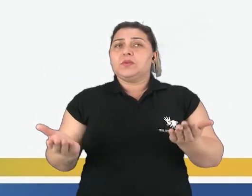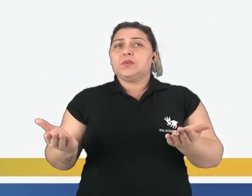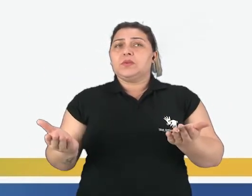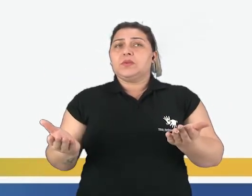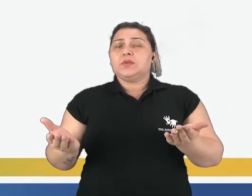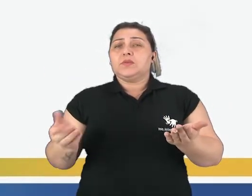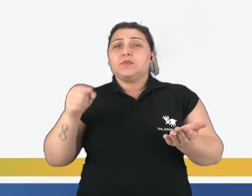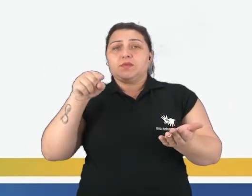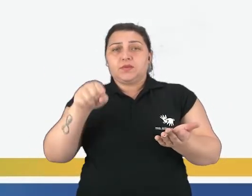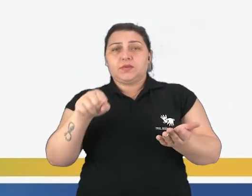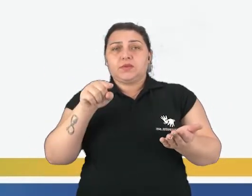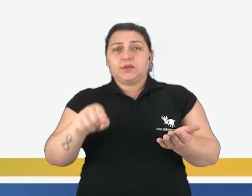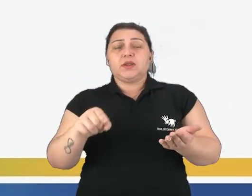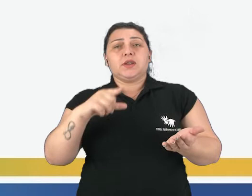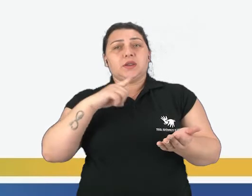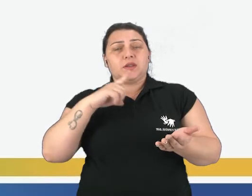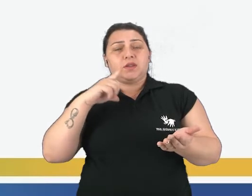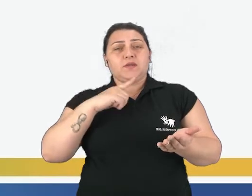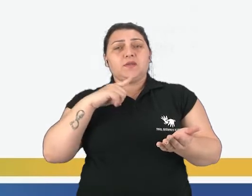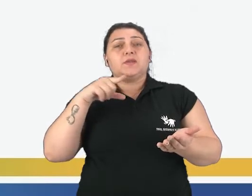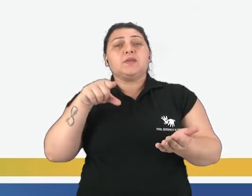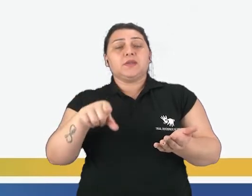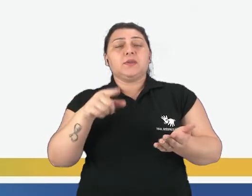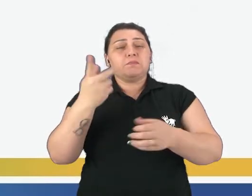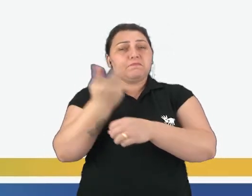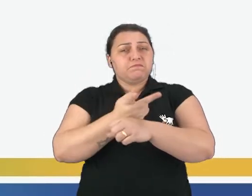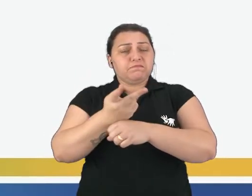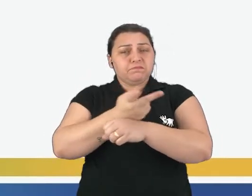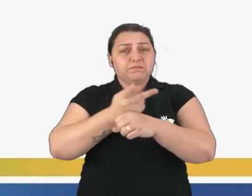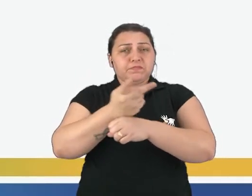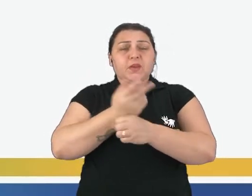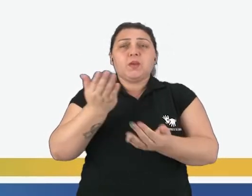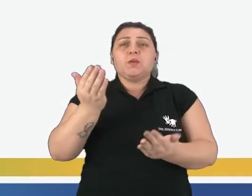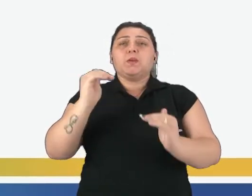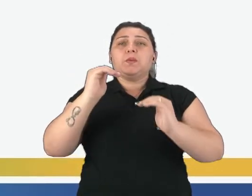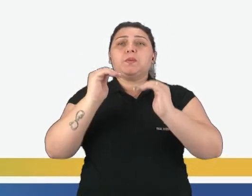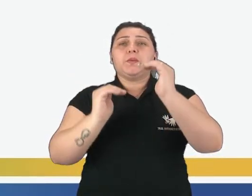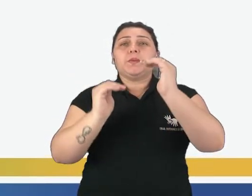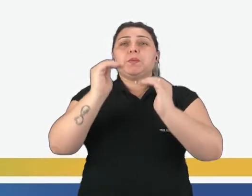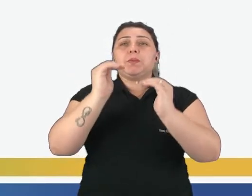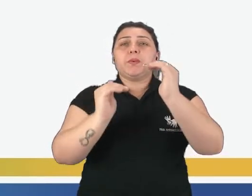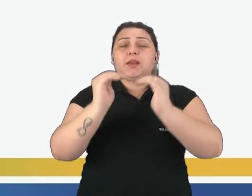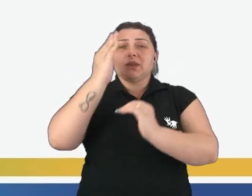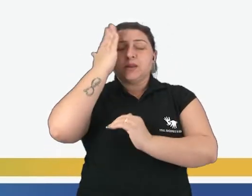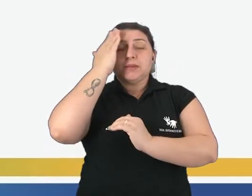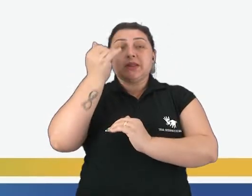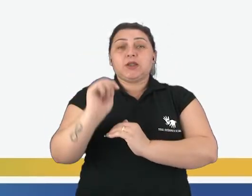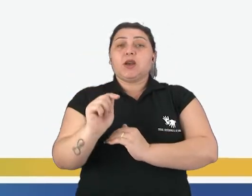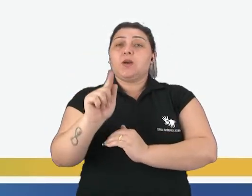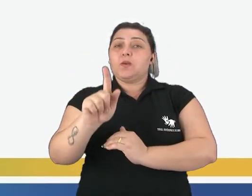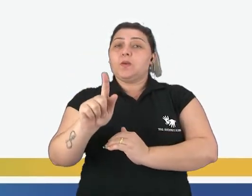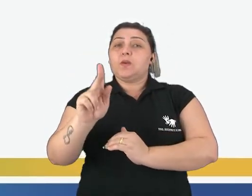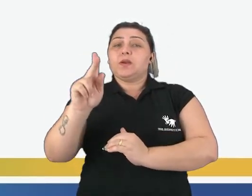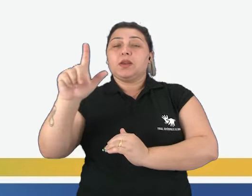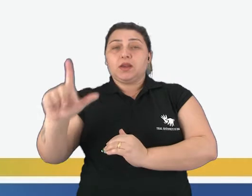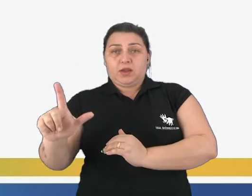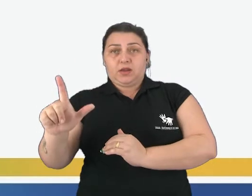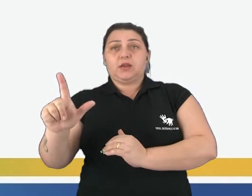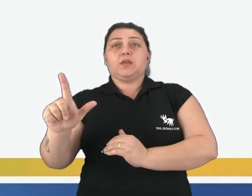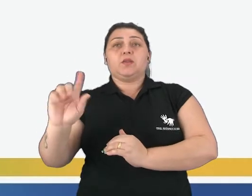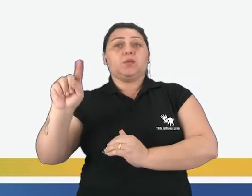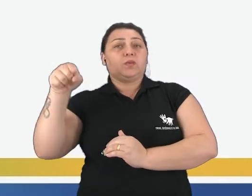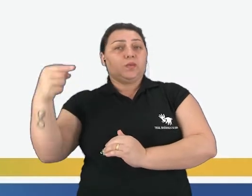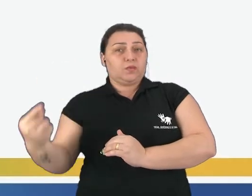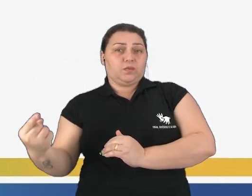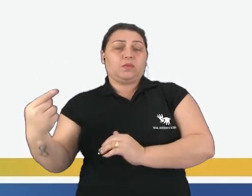que você iria obter. E aí você iria buscar o equilíbrio, né? Para saber se tinha 1 quilo, era só você colocar 1 quilo do